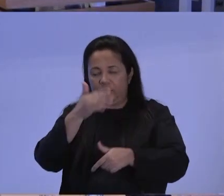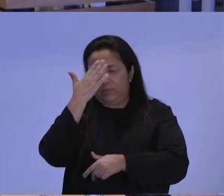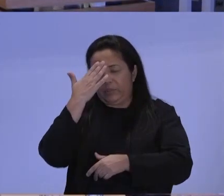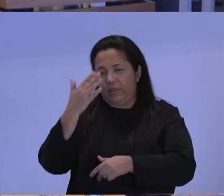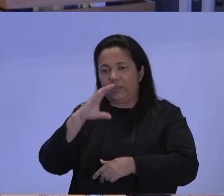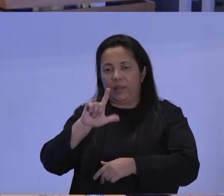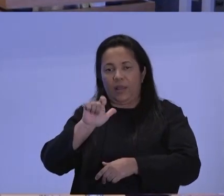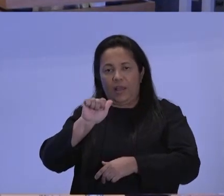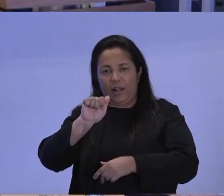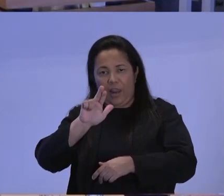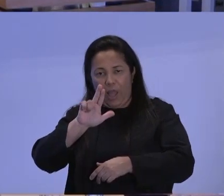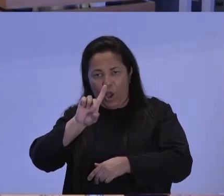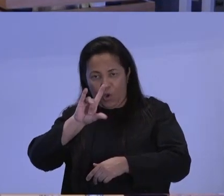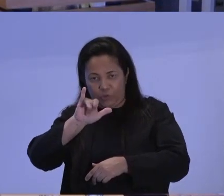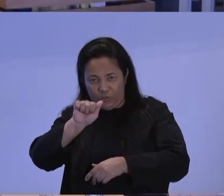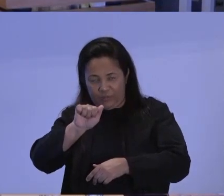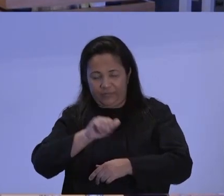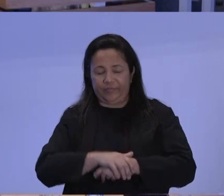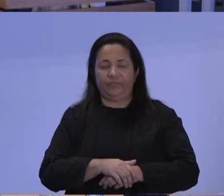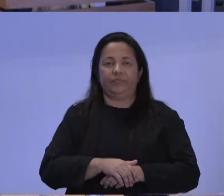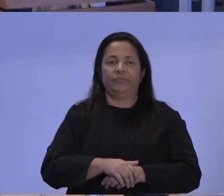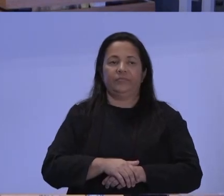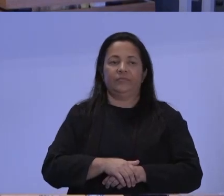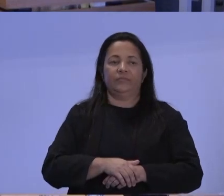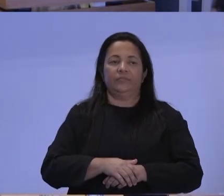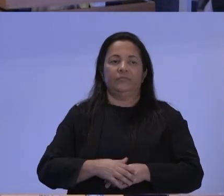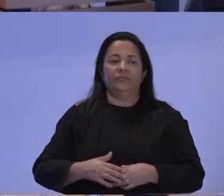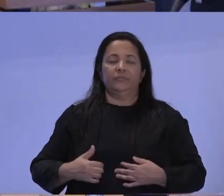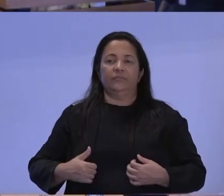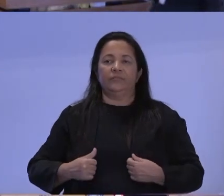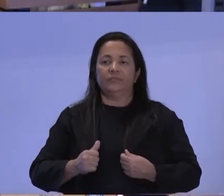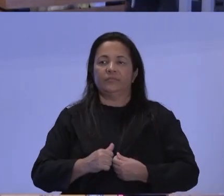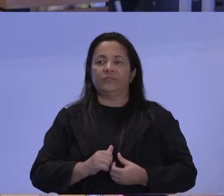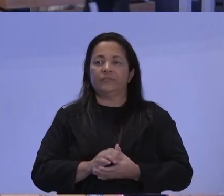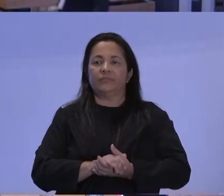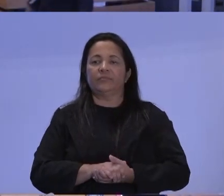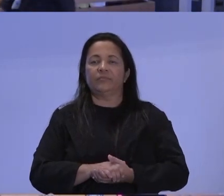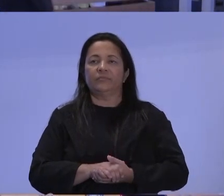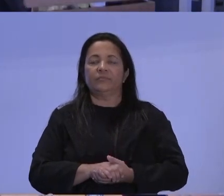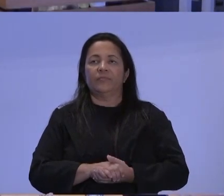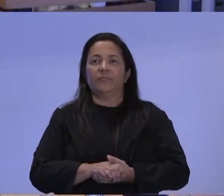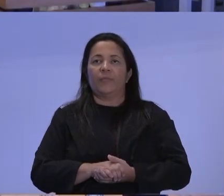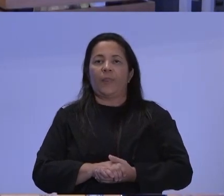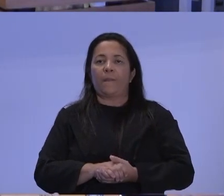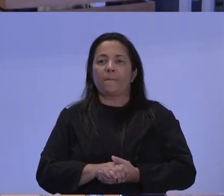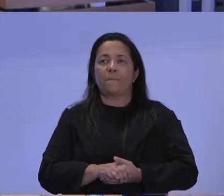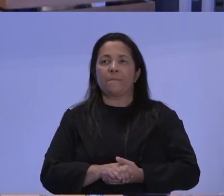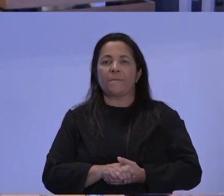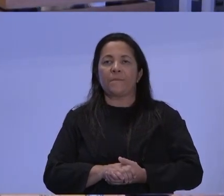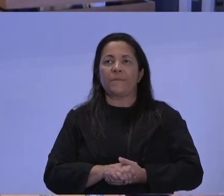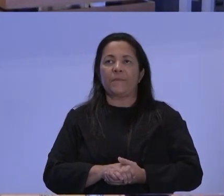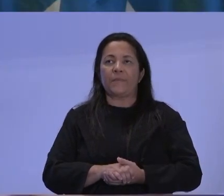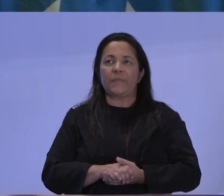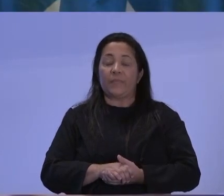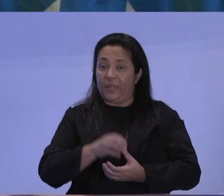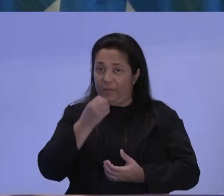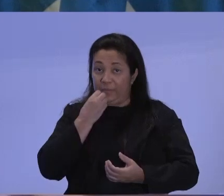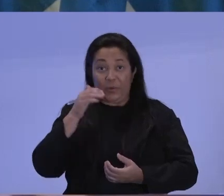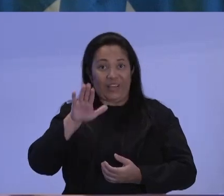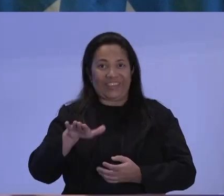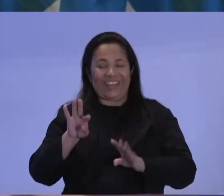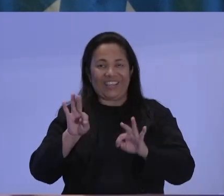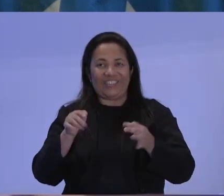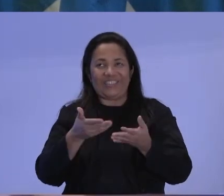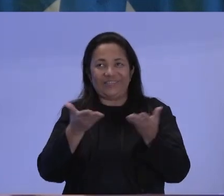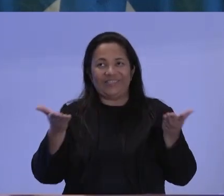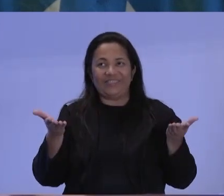Boa tarde a todos. Só um minuto que eu vou dizer o tempo aqui. Vontade. Boa tarde a